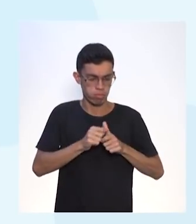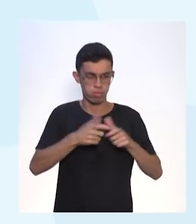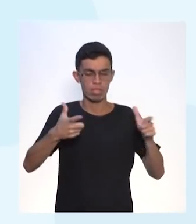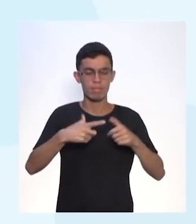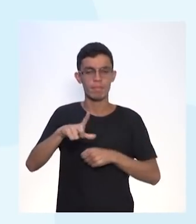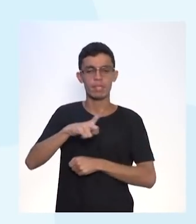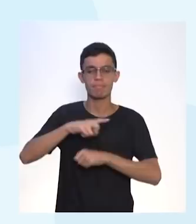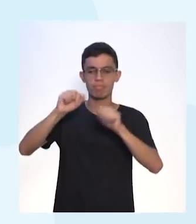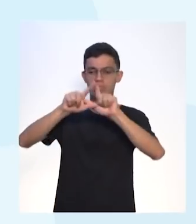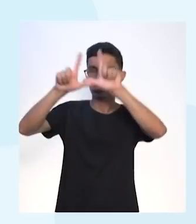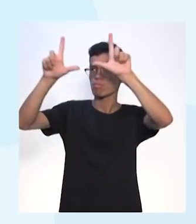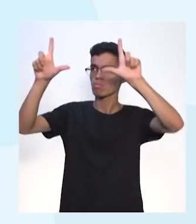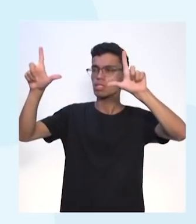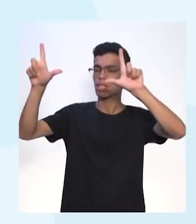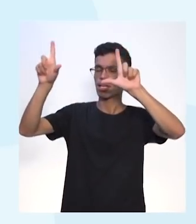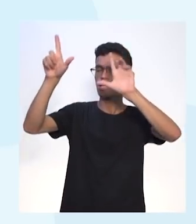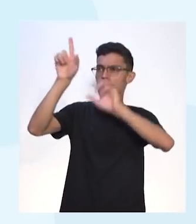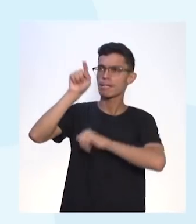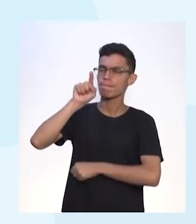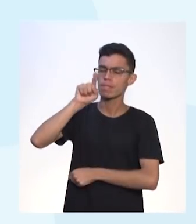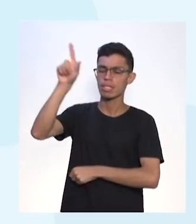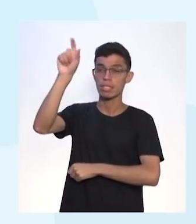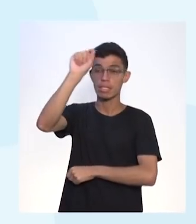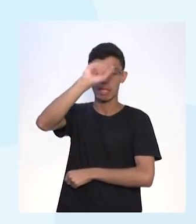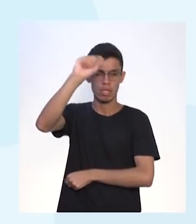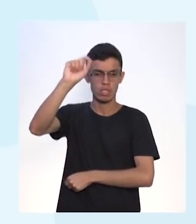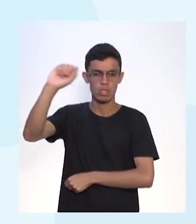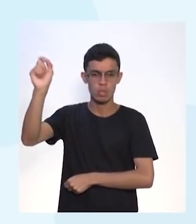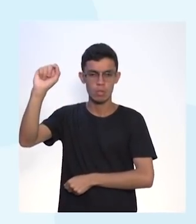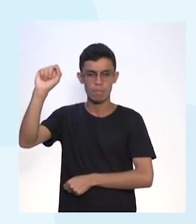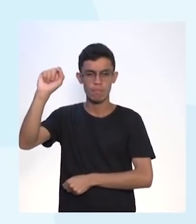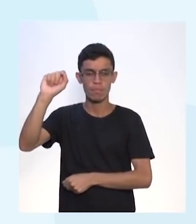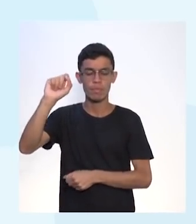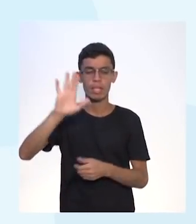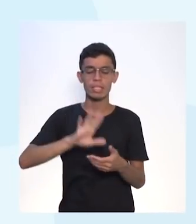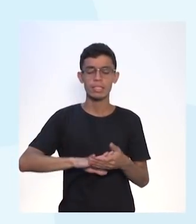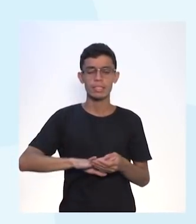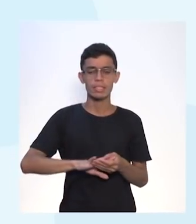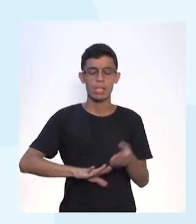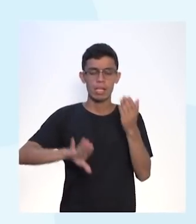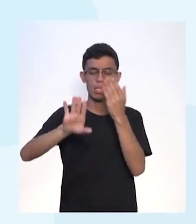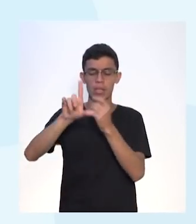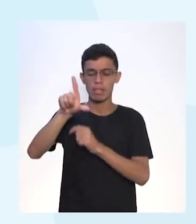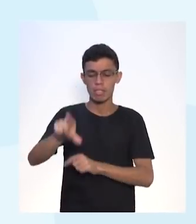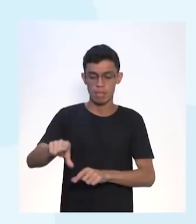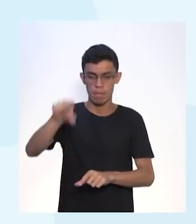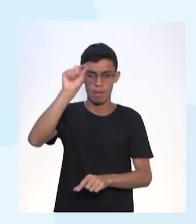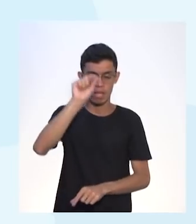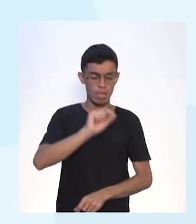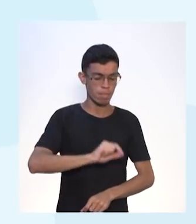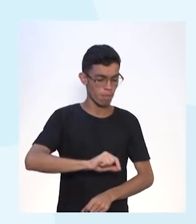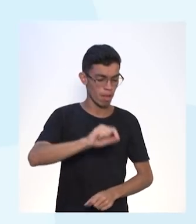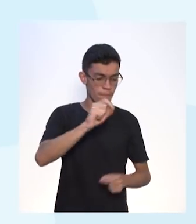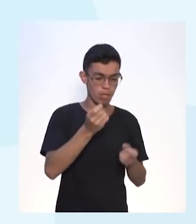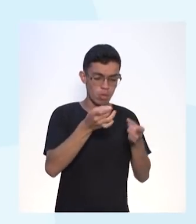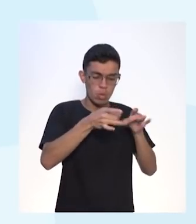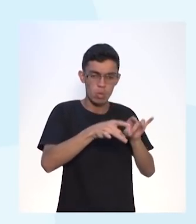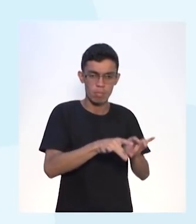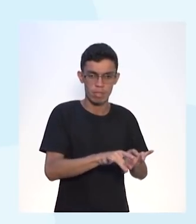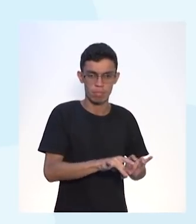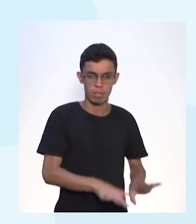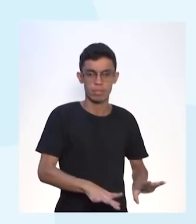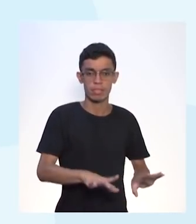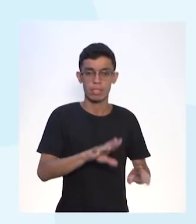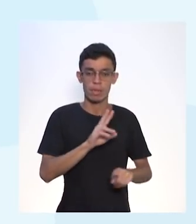aí que está escrito Separe, Recicle, Preserve. Nós temos todas as cores